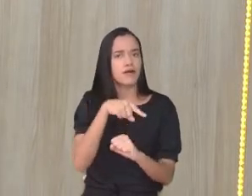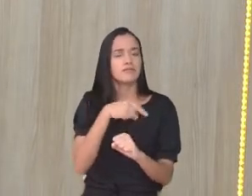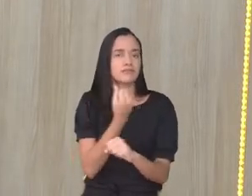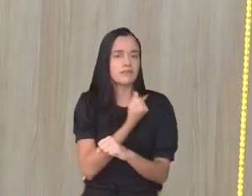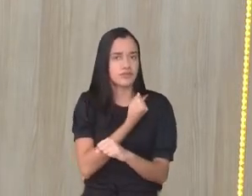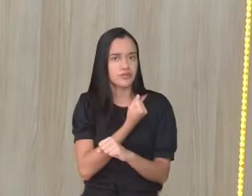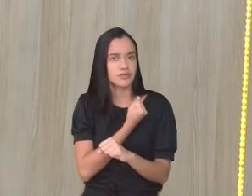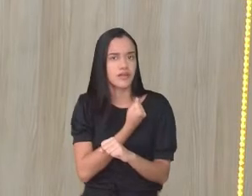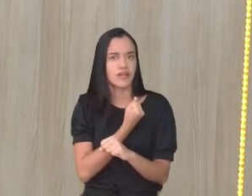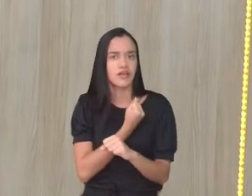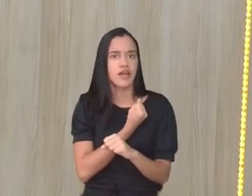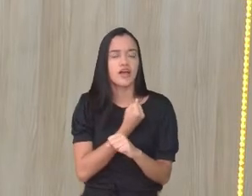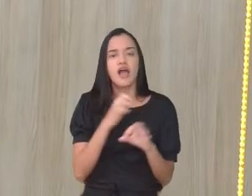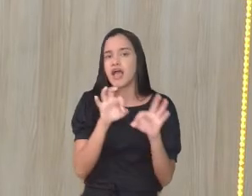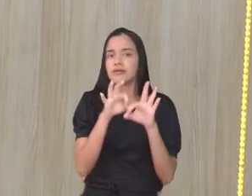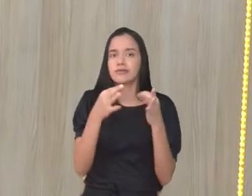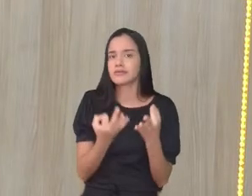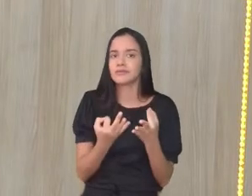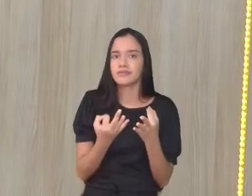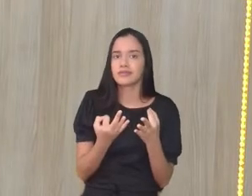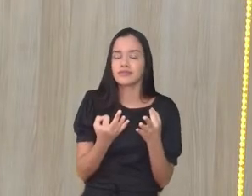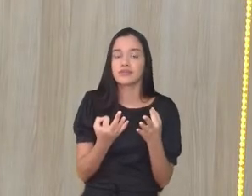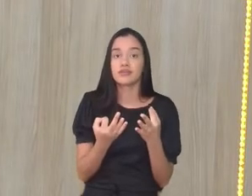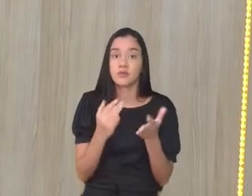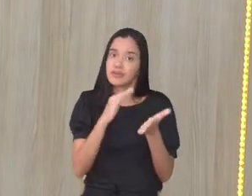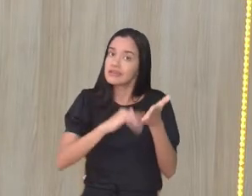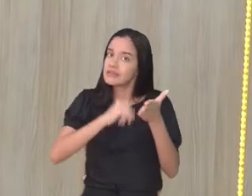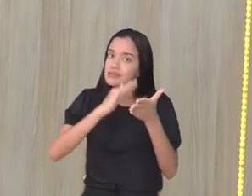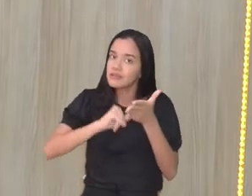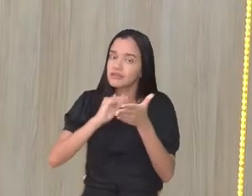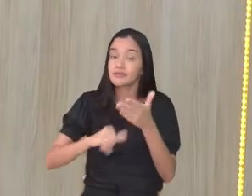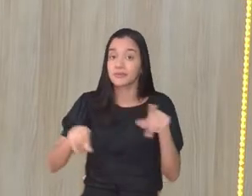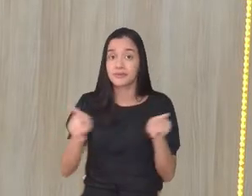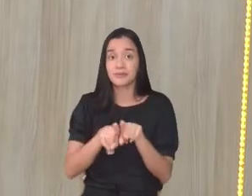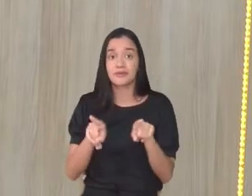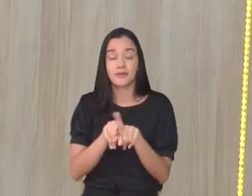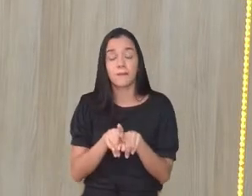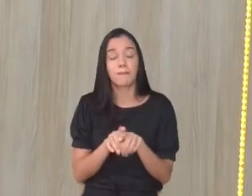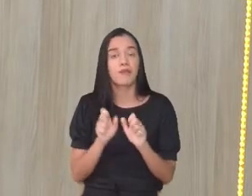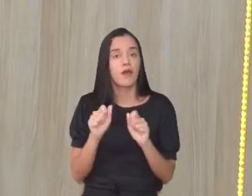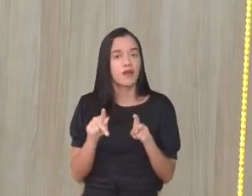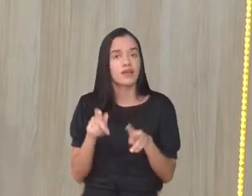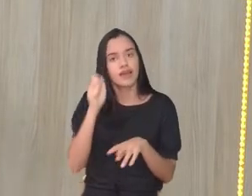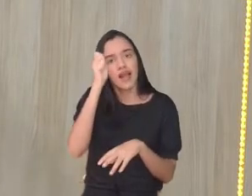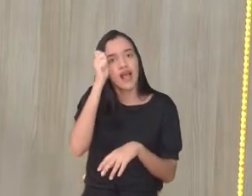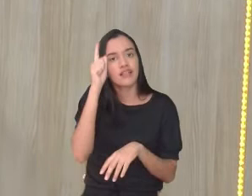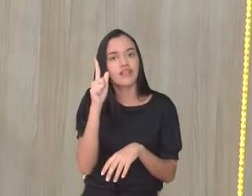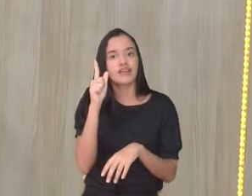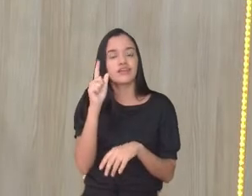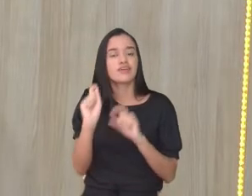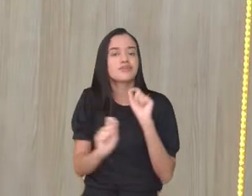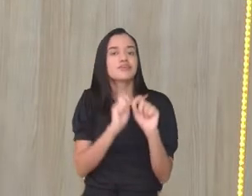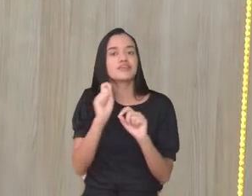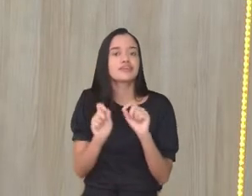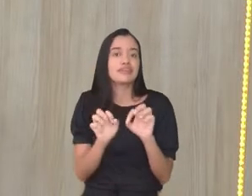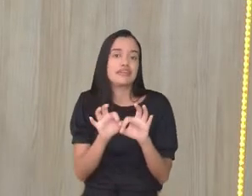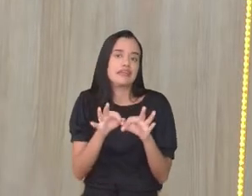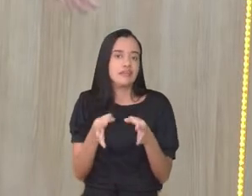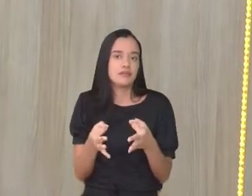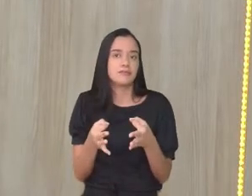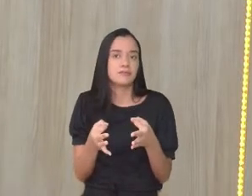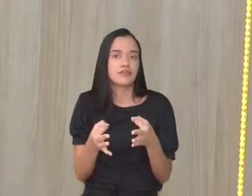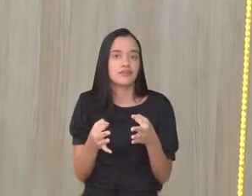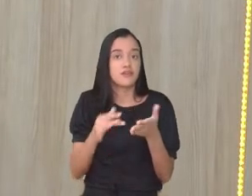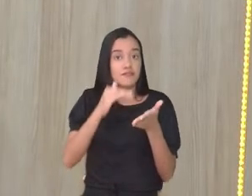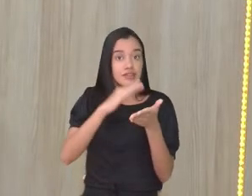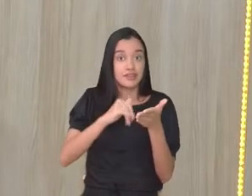números, simplificando aí a fração, beleza? E isso também vem da ideia da simplificação de fração que você vê